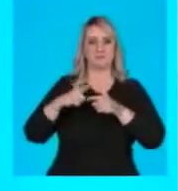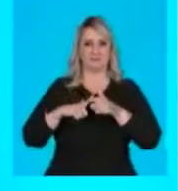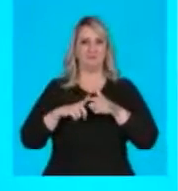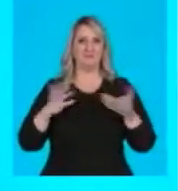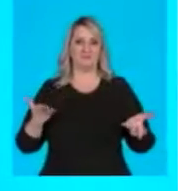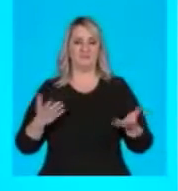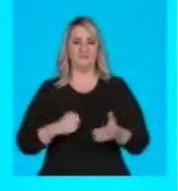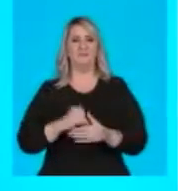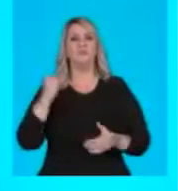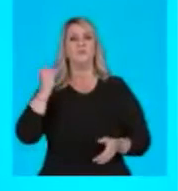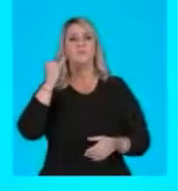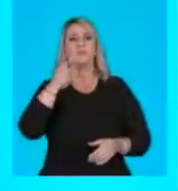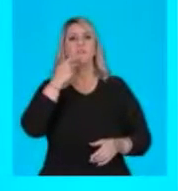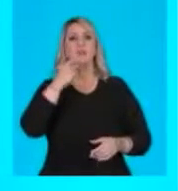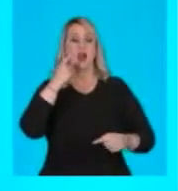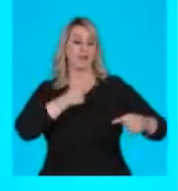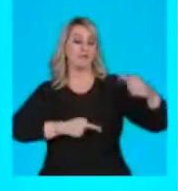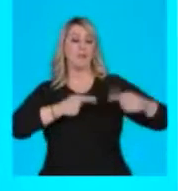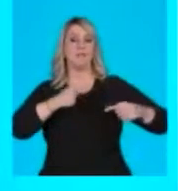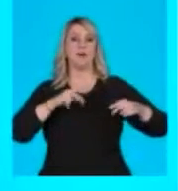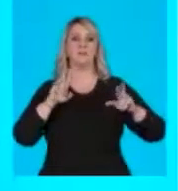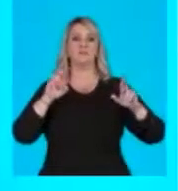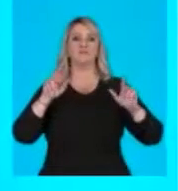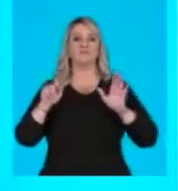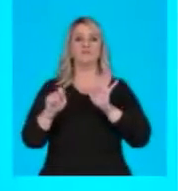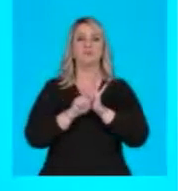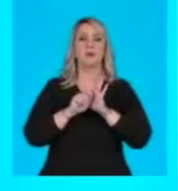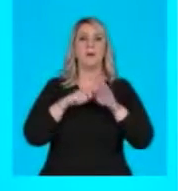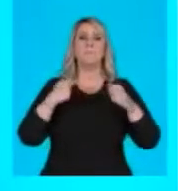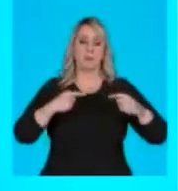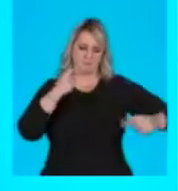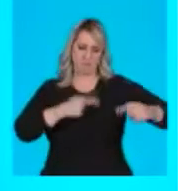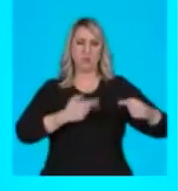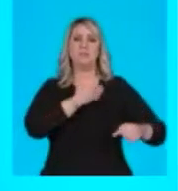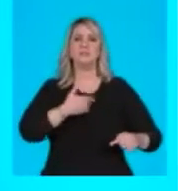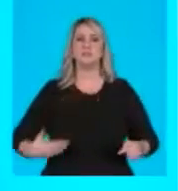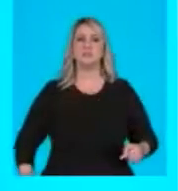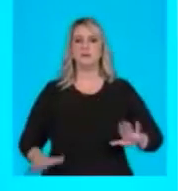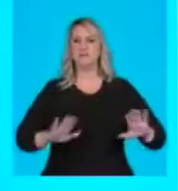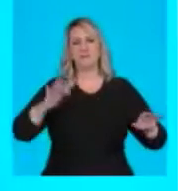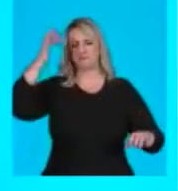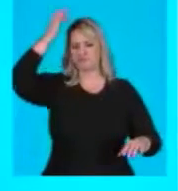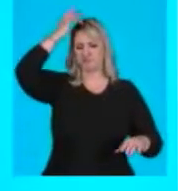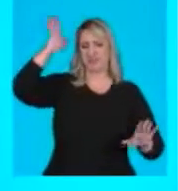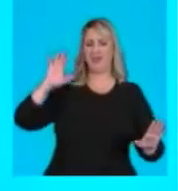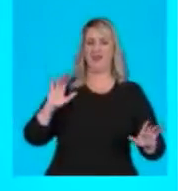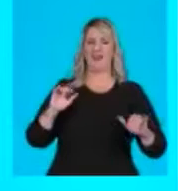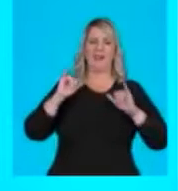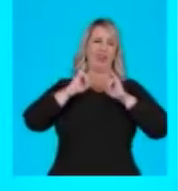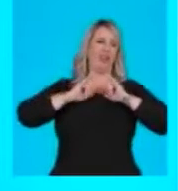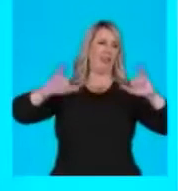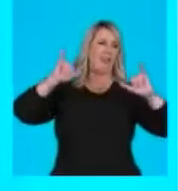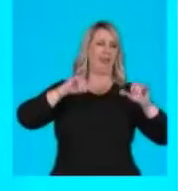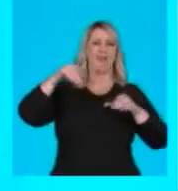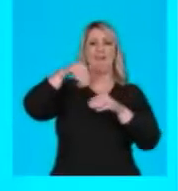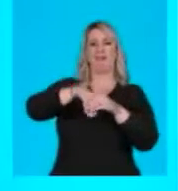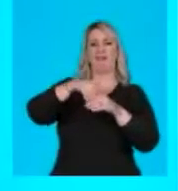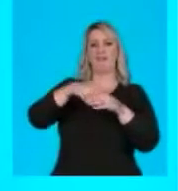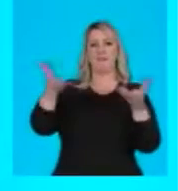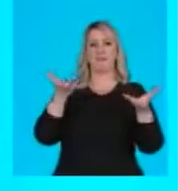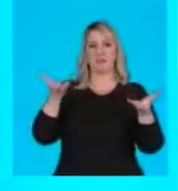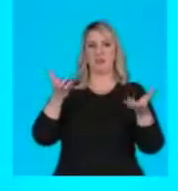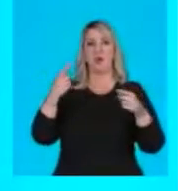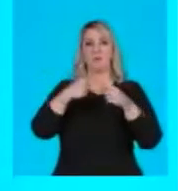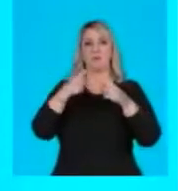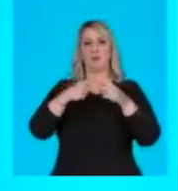nesse sentido debaixo das drogas a gente faz política pública falhou e sem hipocrisia se um discurso fácil eleitoreiro porque caiu nas